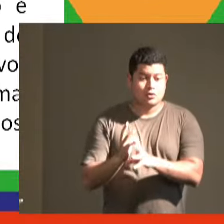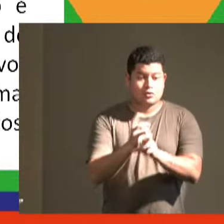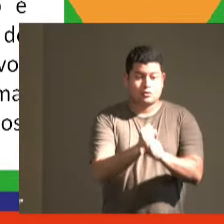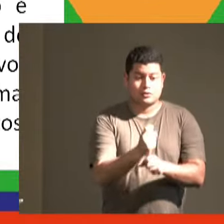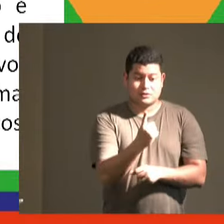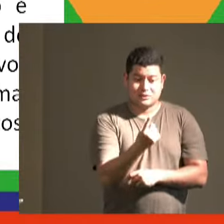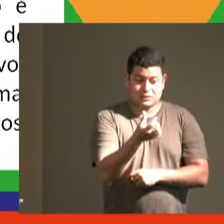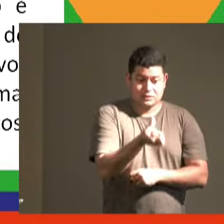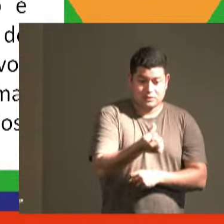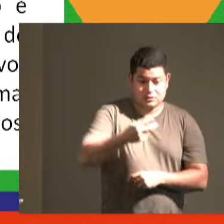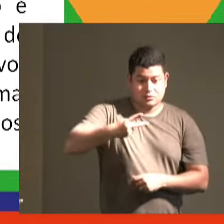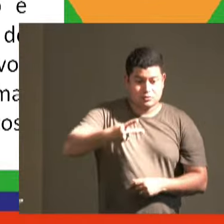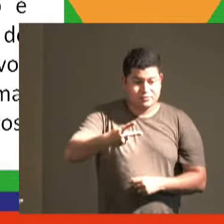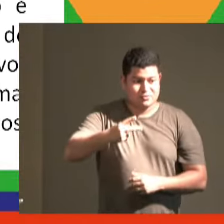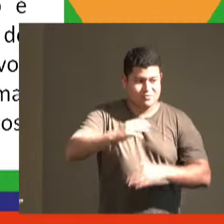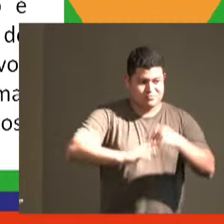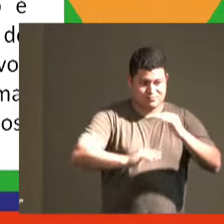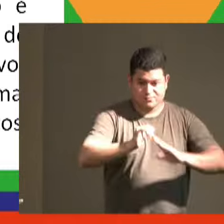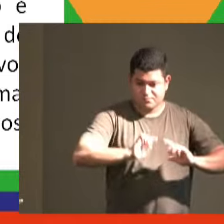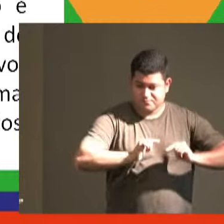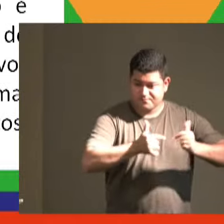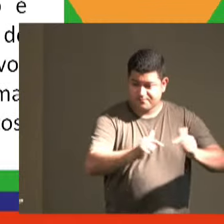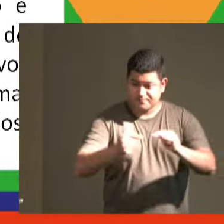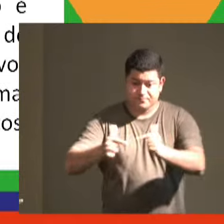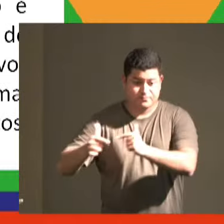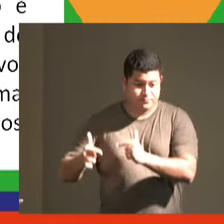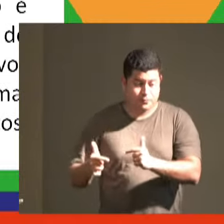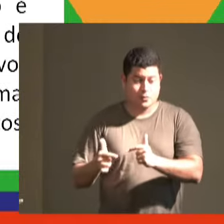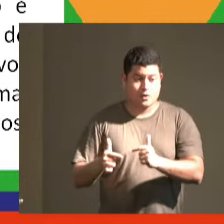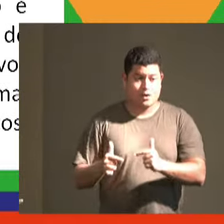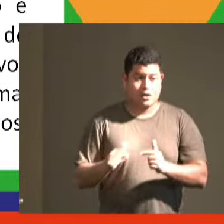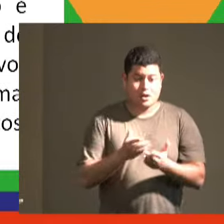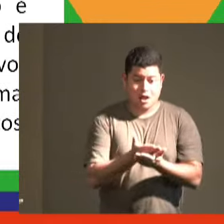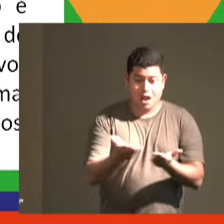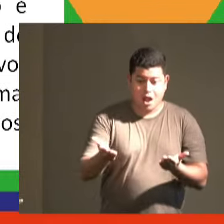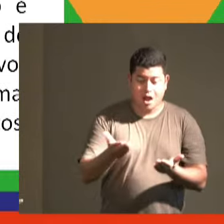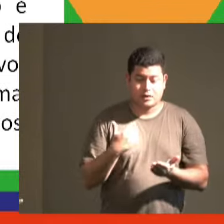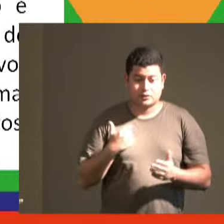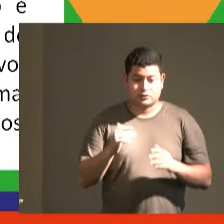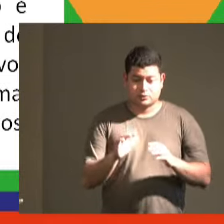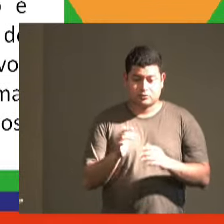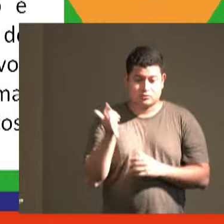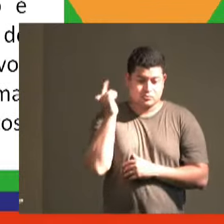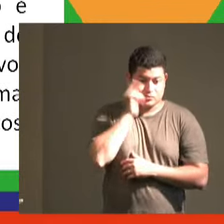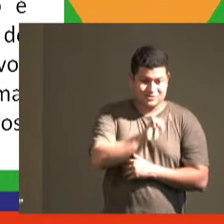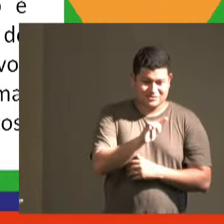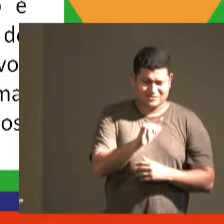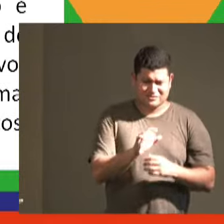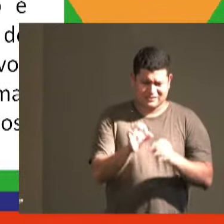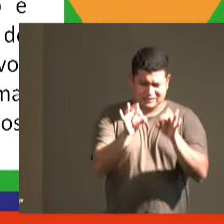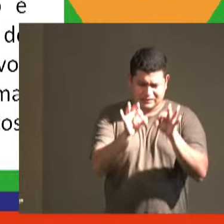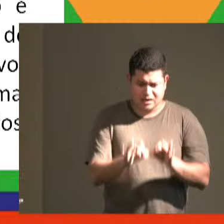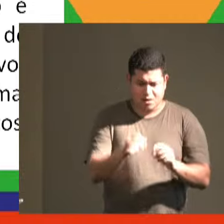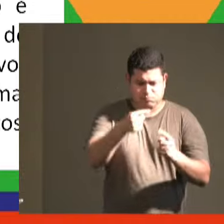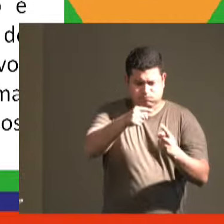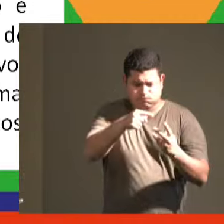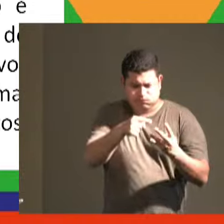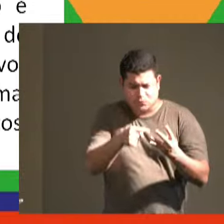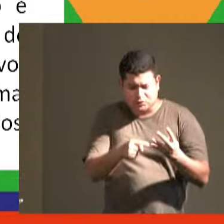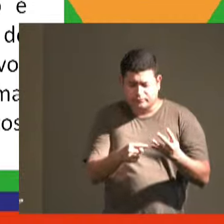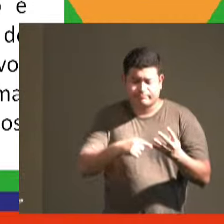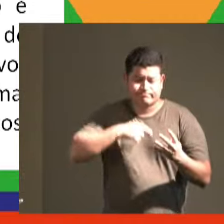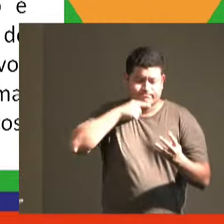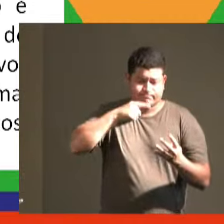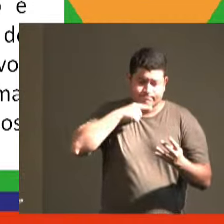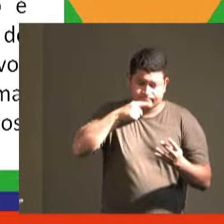162 ações. Essas ações nem todas alcançaram o grau de maturidade suficiente